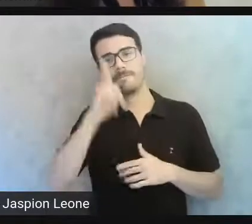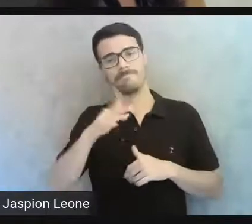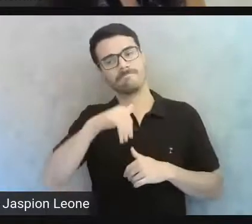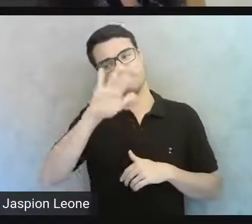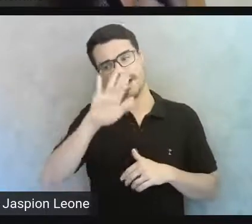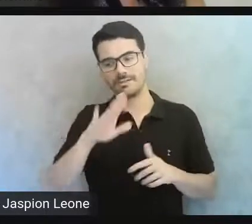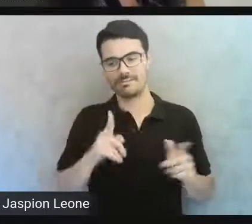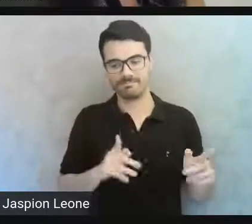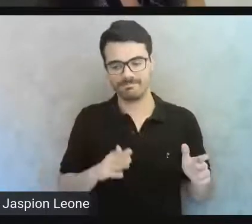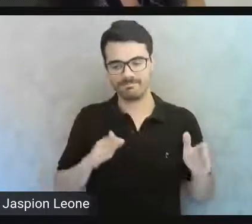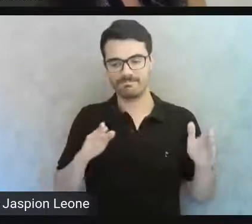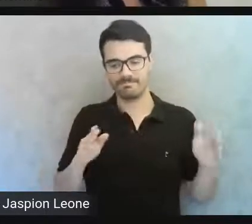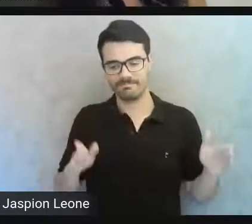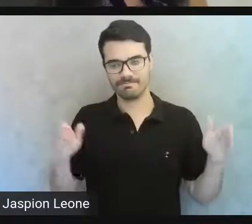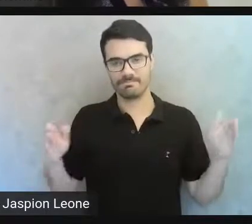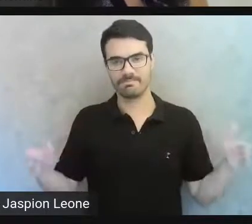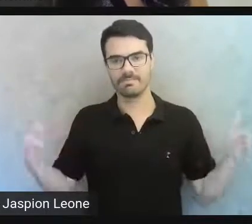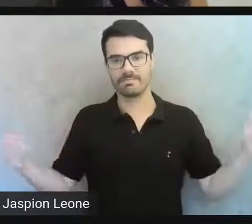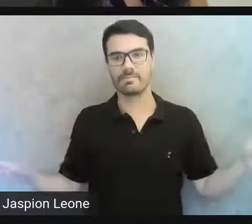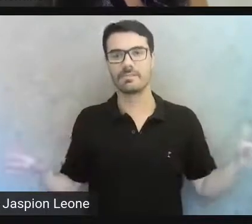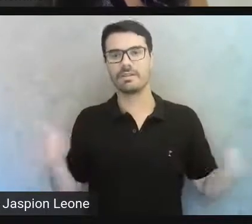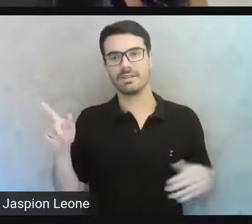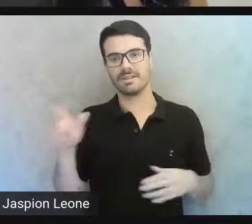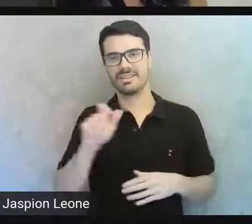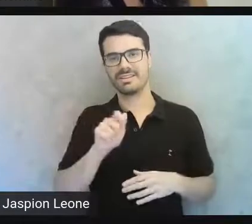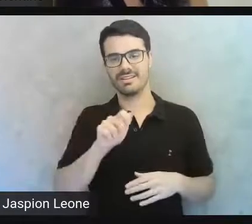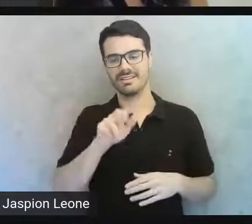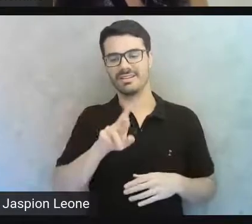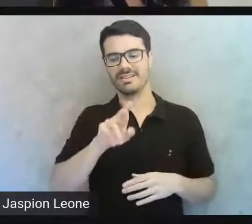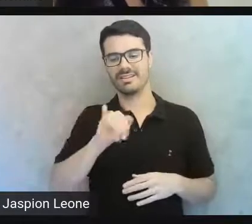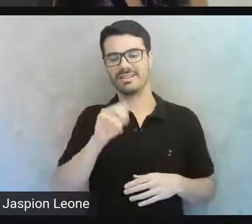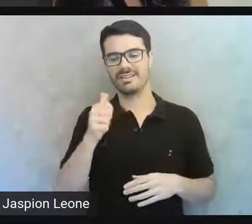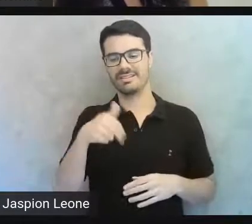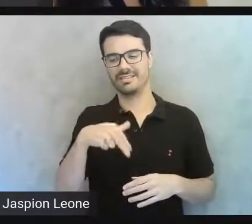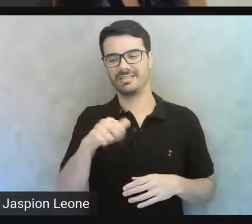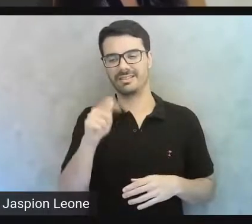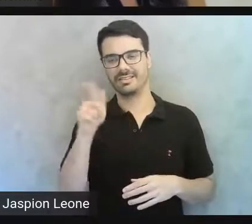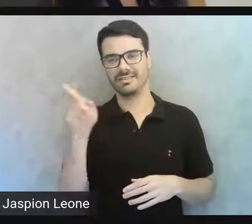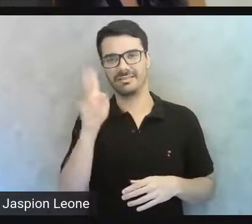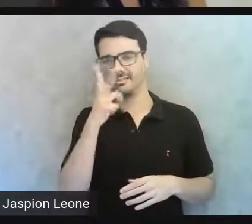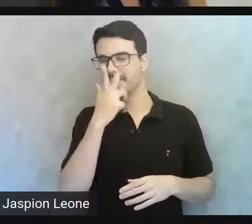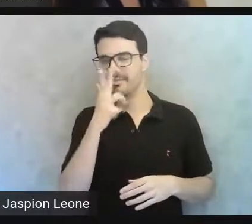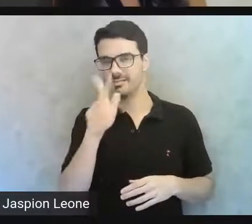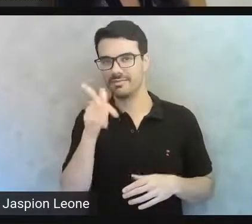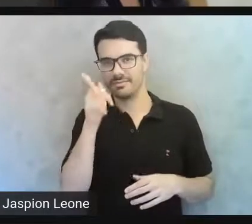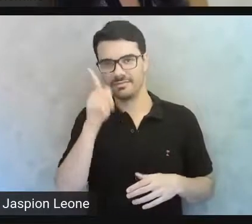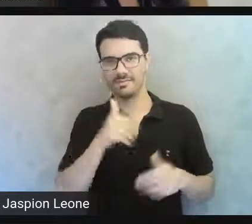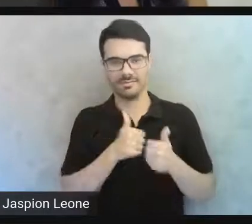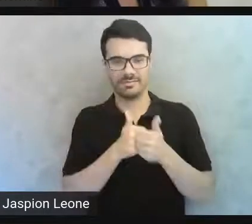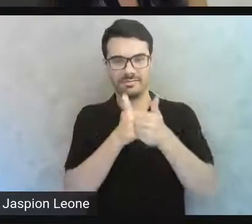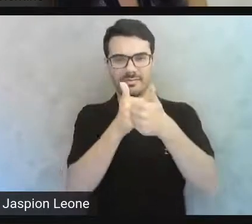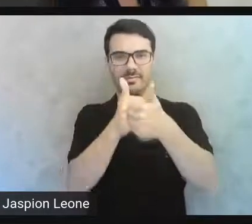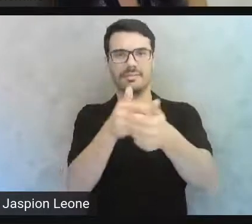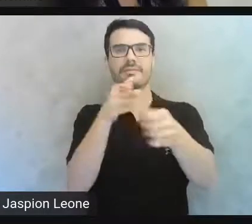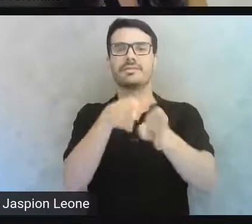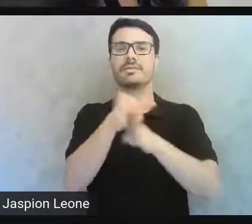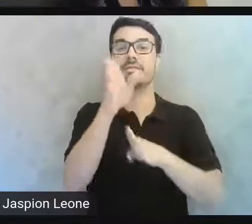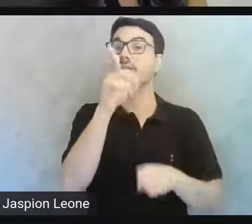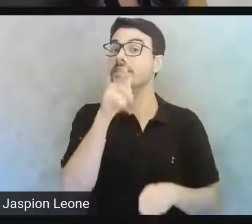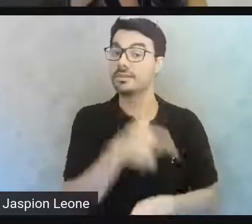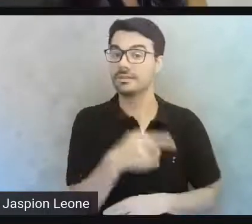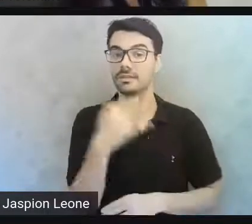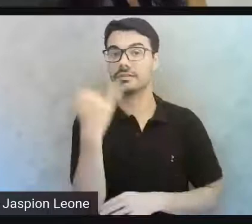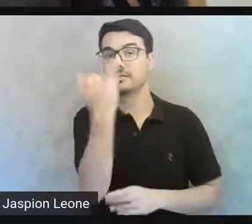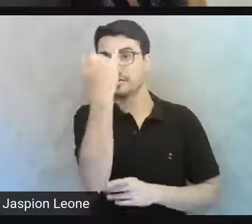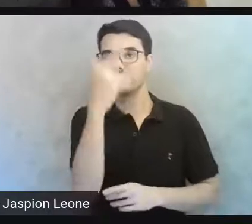indo, né? Acho que a Adriana deve ver muito isso na prática, né, Adri, também acontecer? Eu adorei essa dica, ela é muito importante, porque